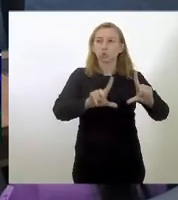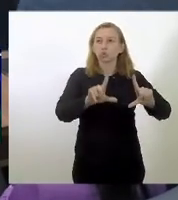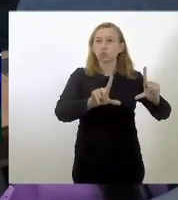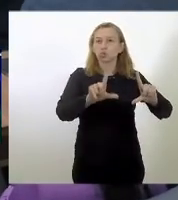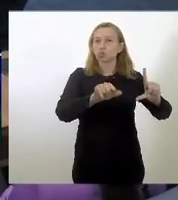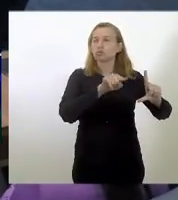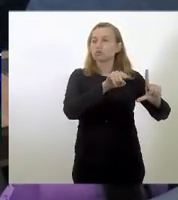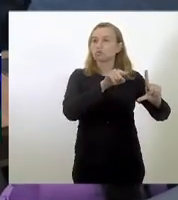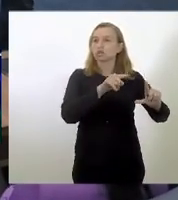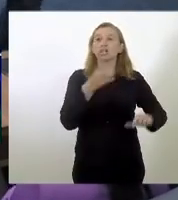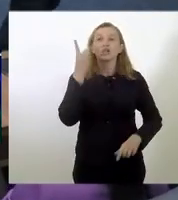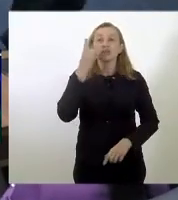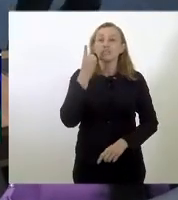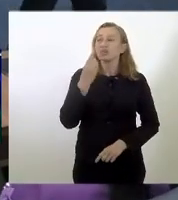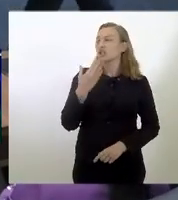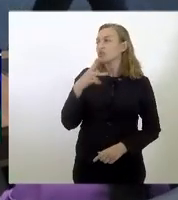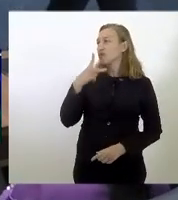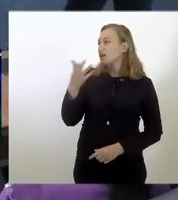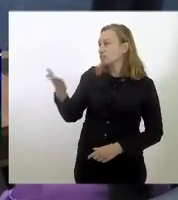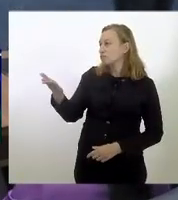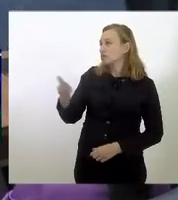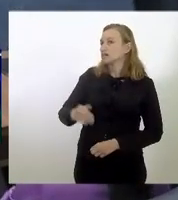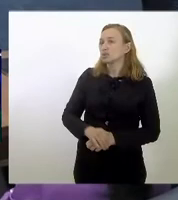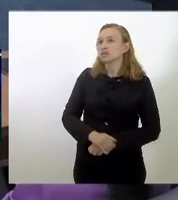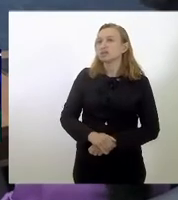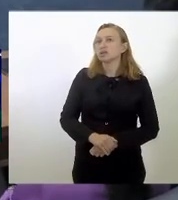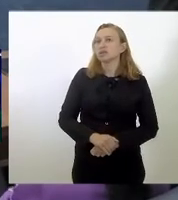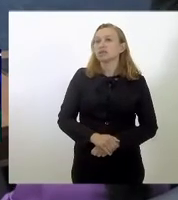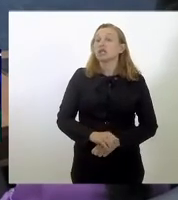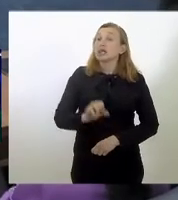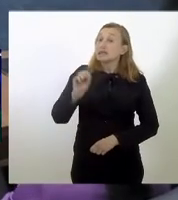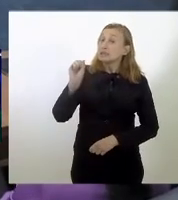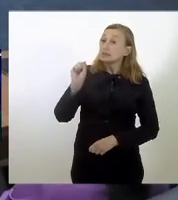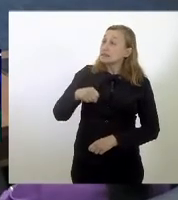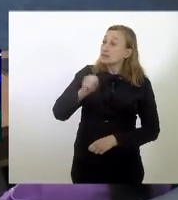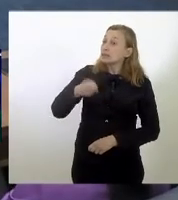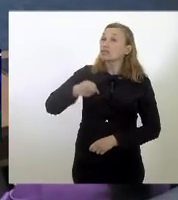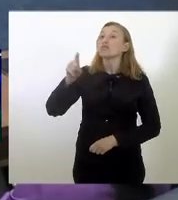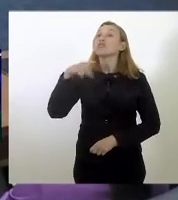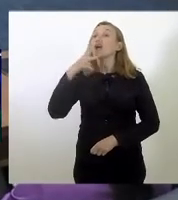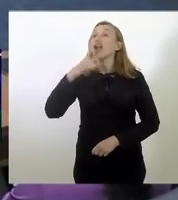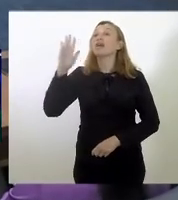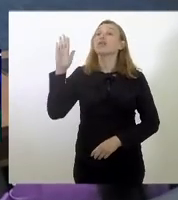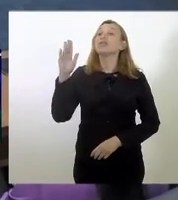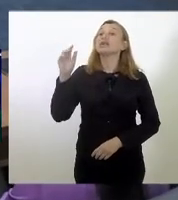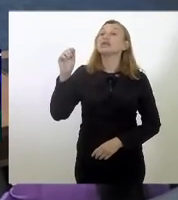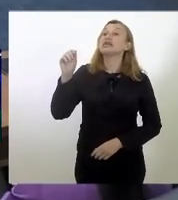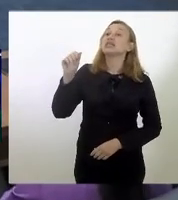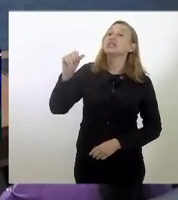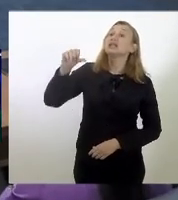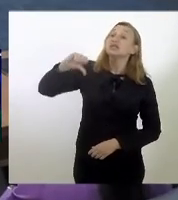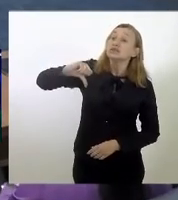Deputado Rosenberg, favor, se faz com o dedo, Rosenberg.